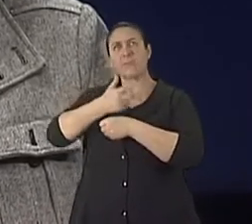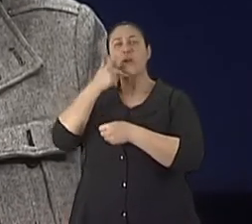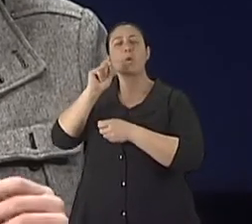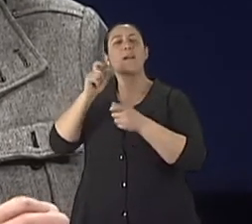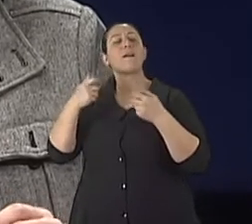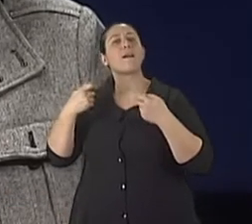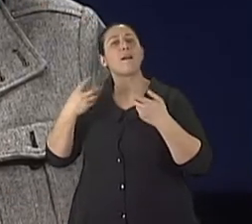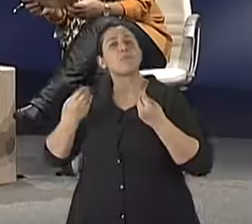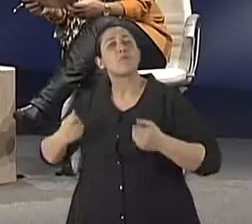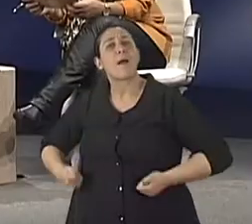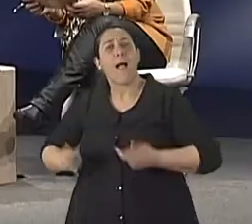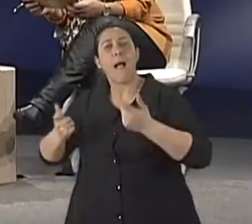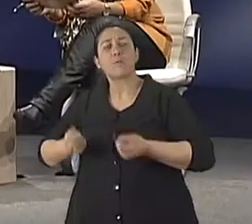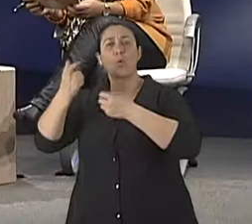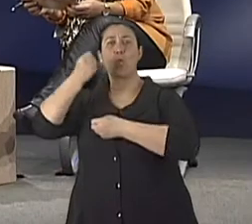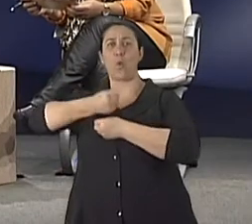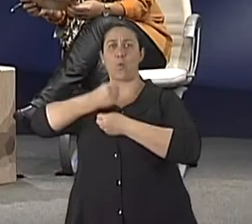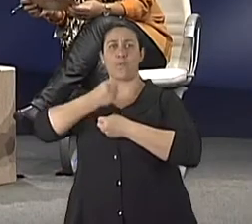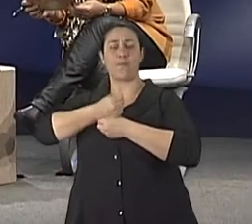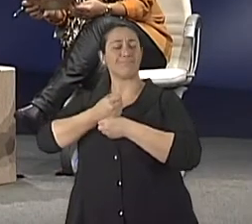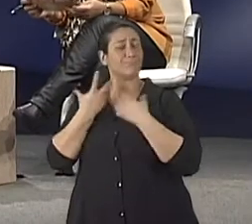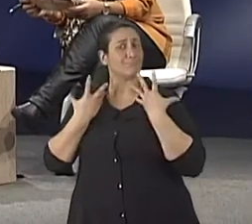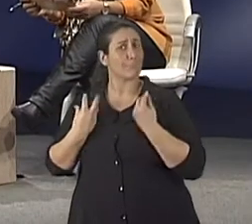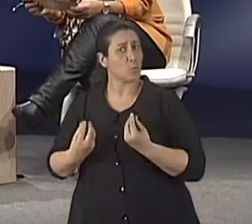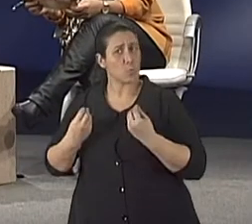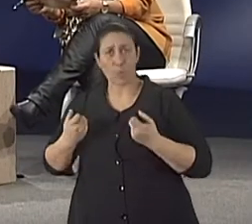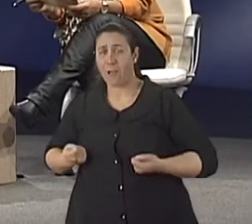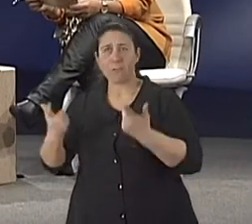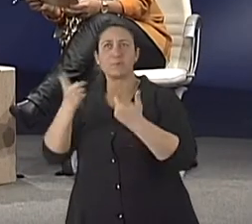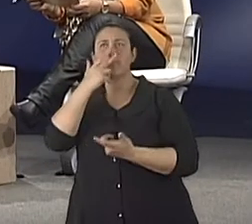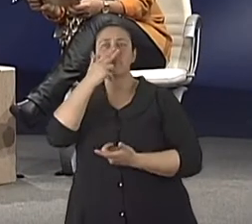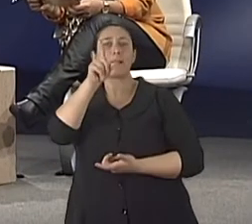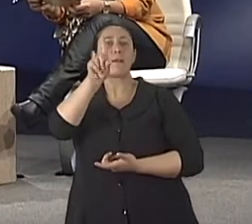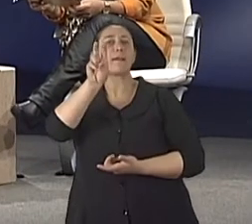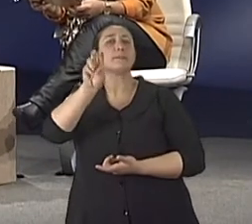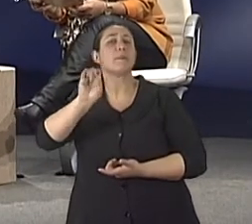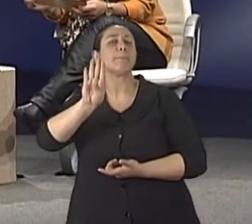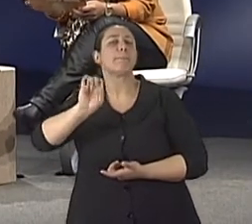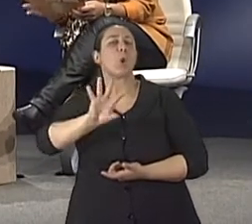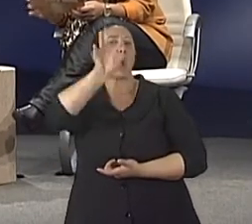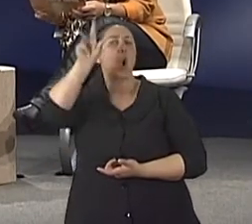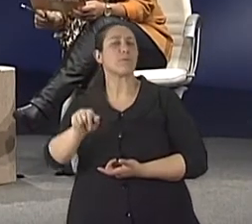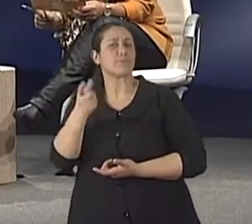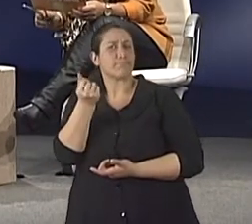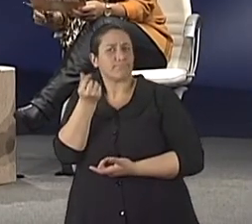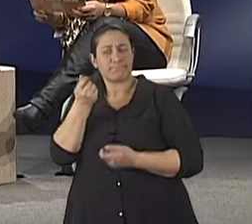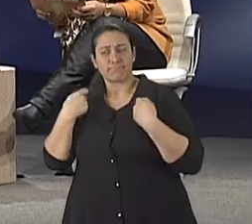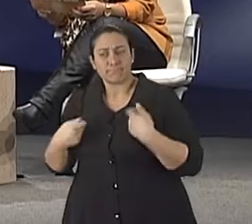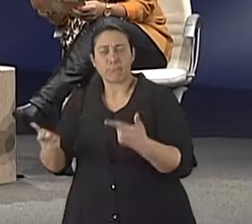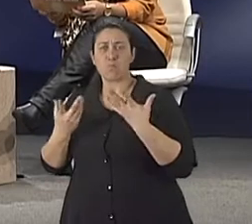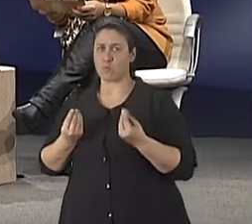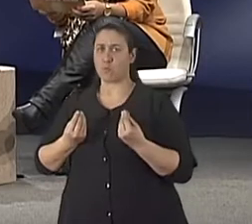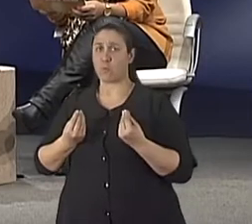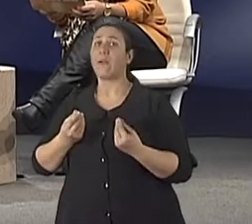5 bilhões de libras o que equivale em torno de 15 bilhões de reais por ano claro que não é contado só